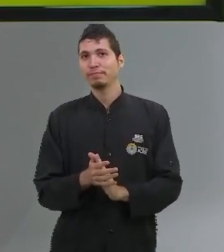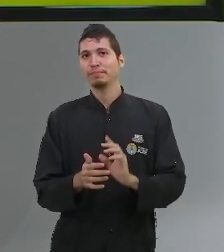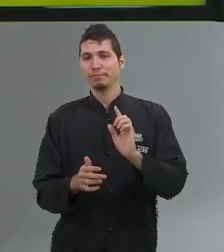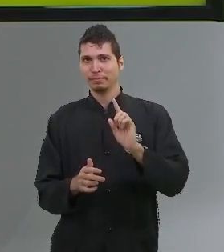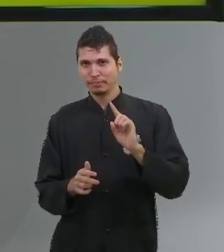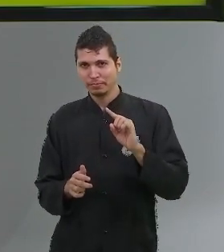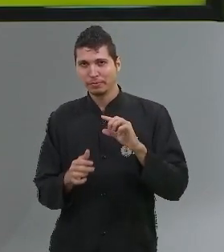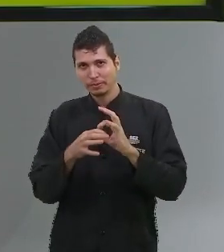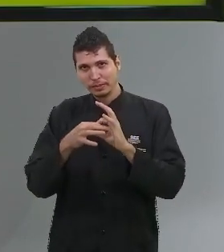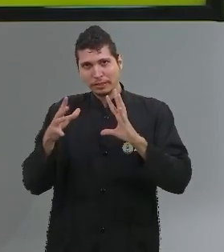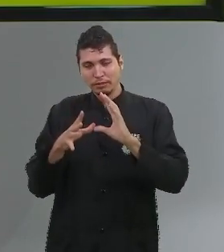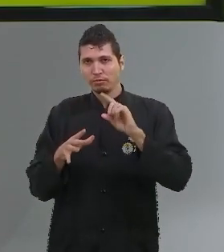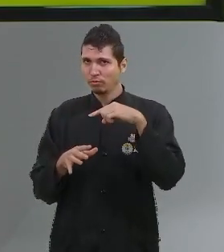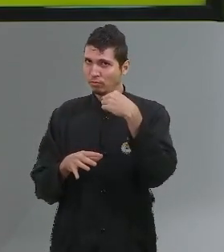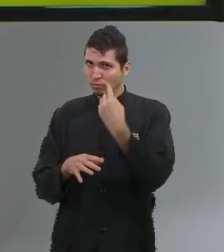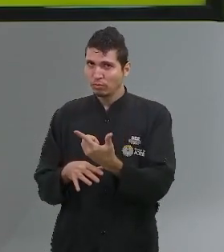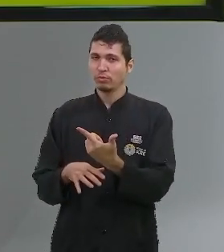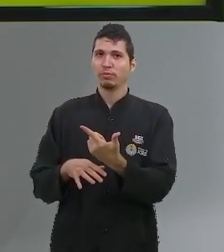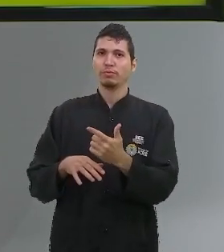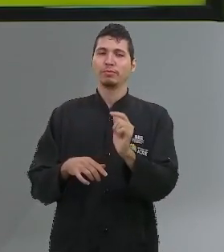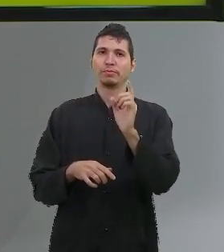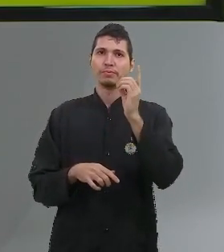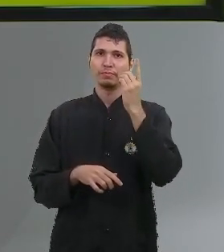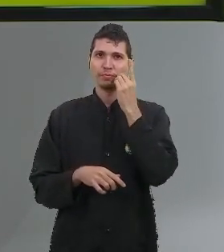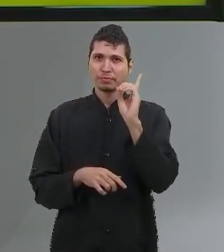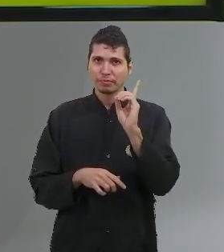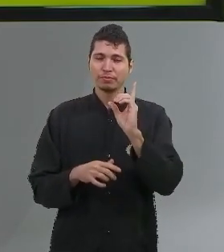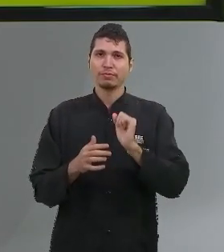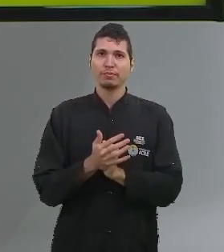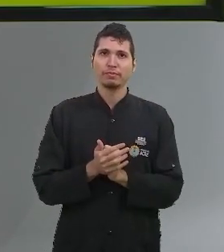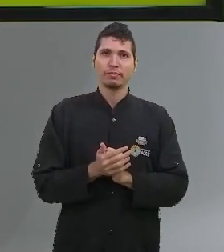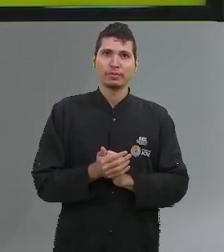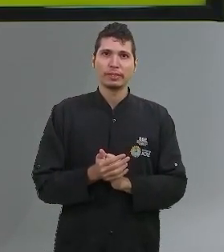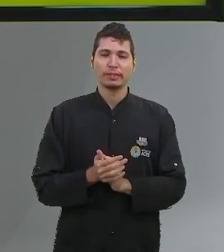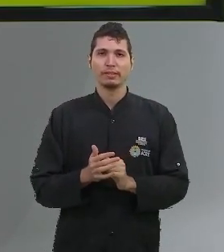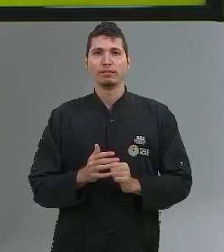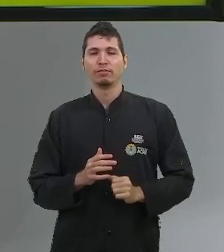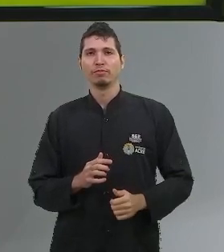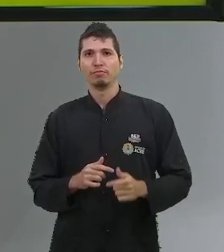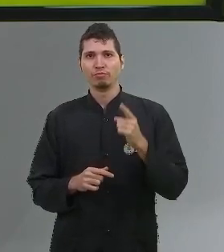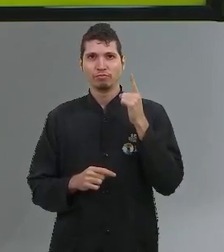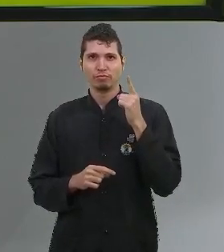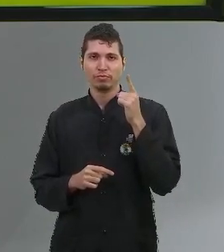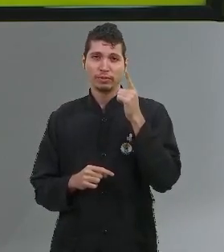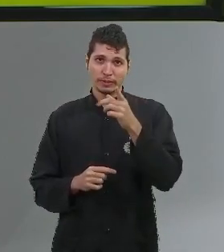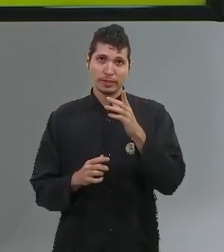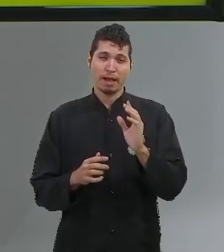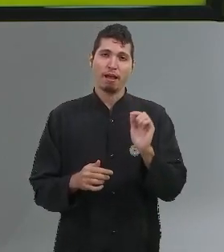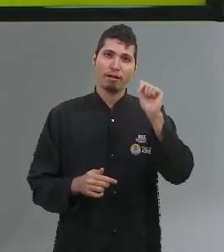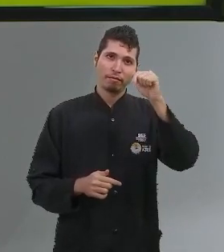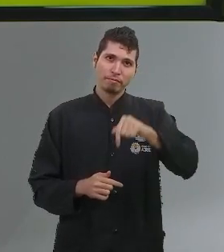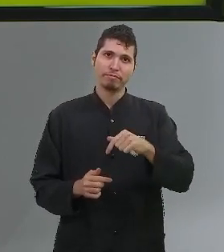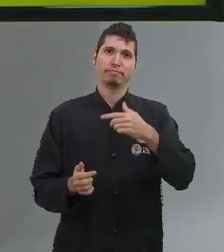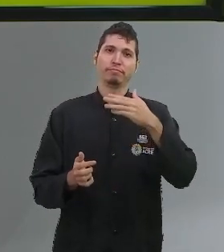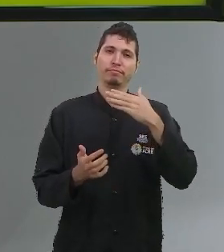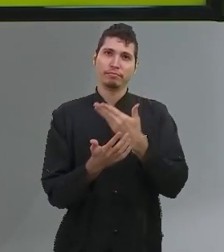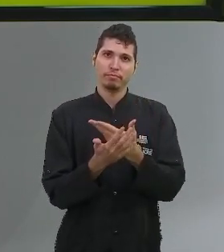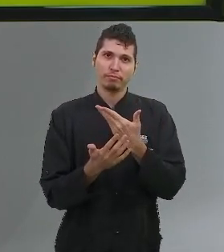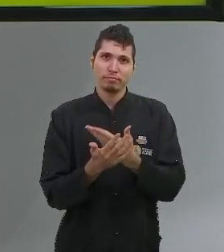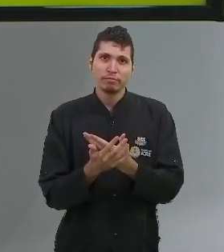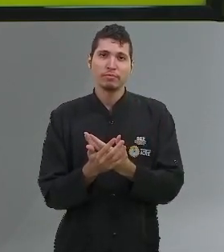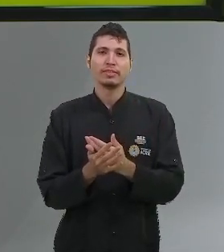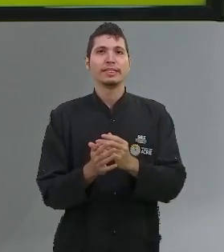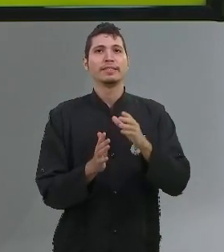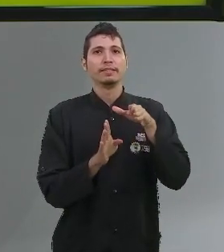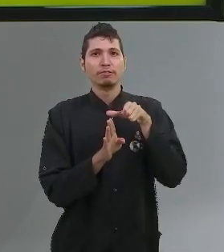Como aqui a gente está na parte de protagonismo, em que você é o gestor, o guia do seu caminho, do